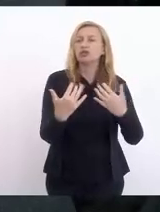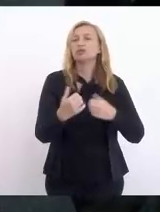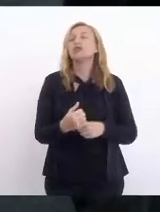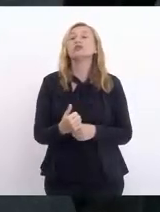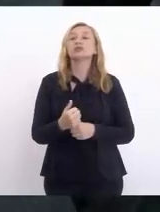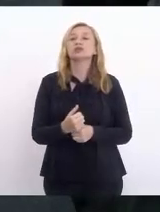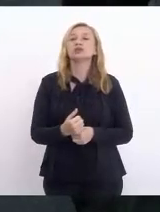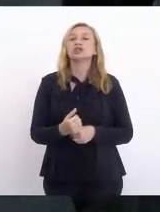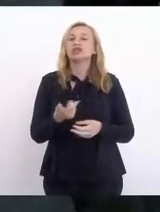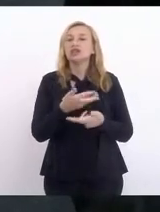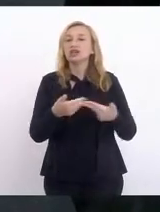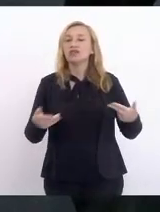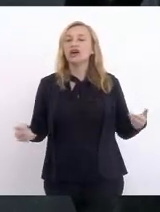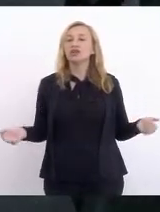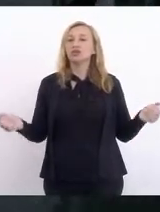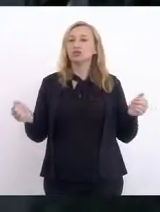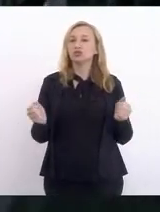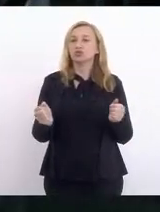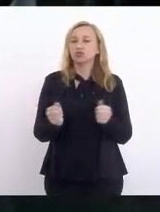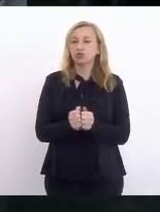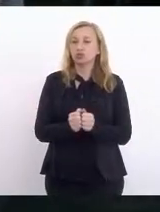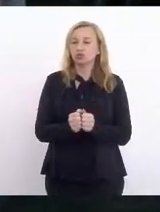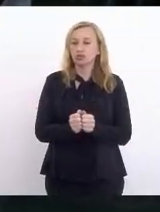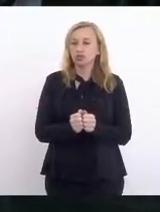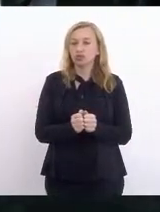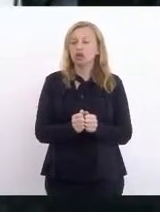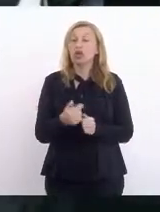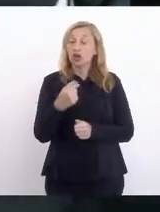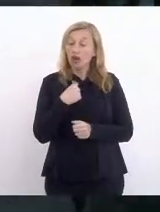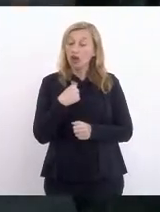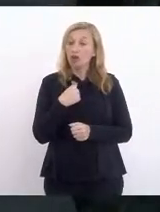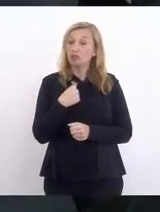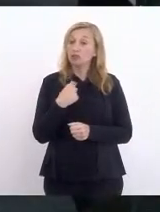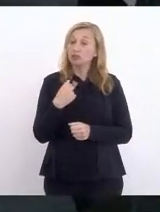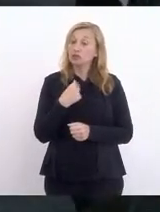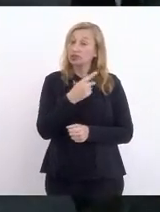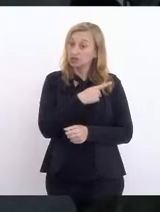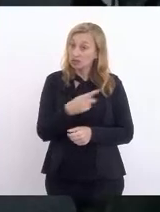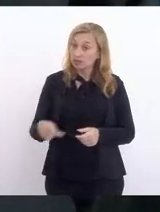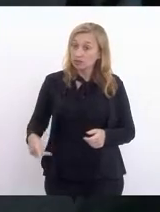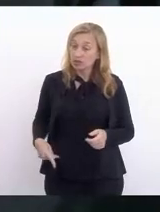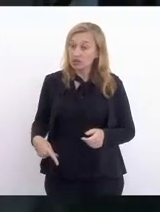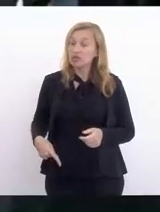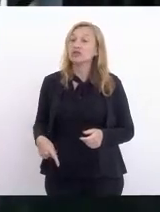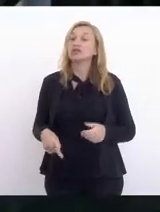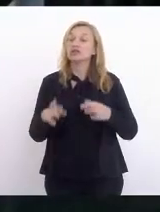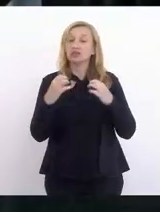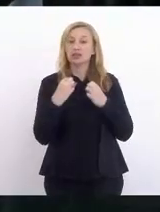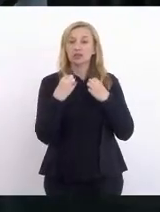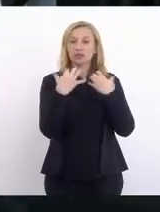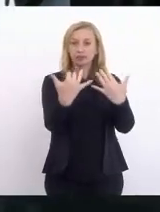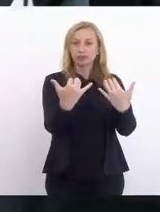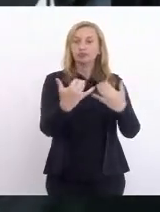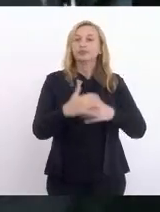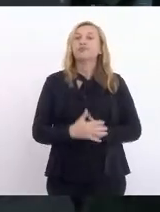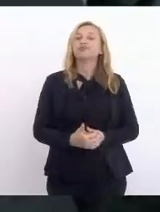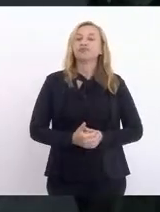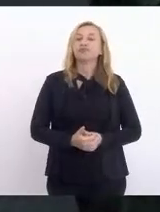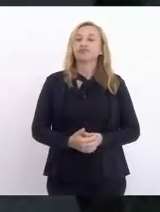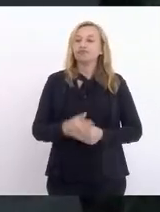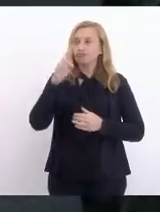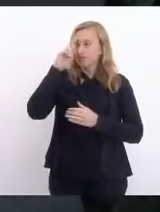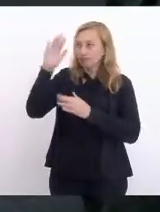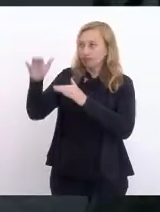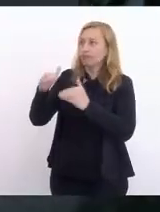que muitos participaram e que o inclusive Preside audiência pública vossa